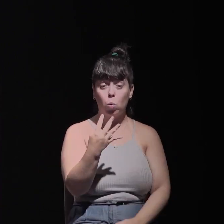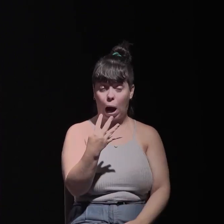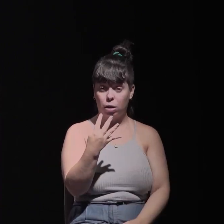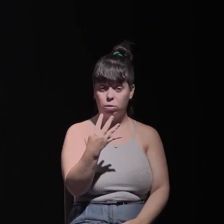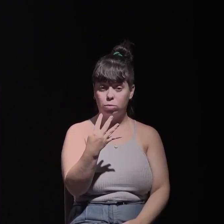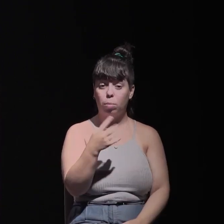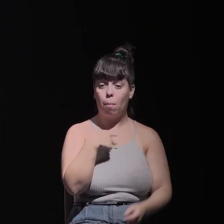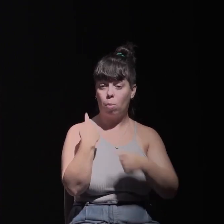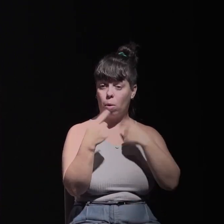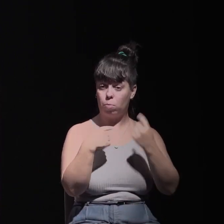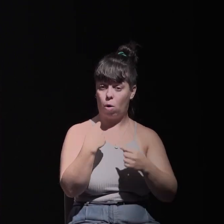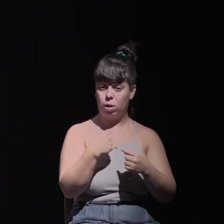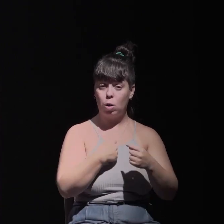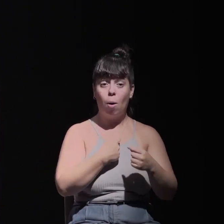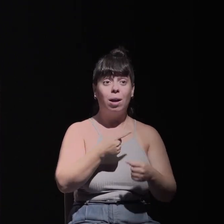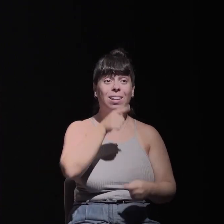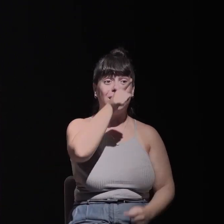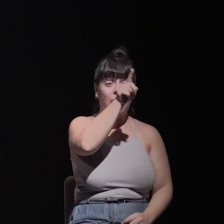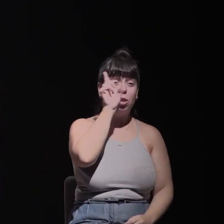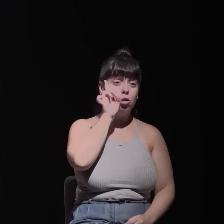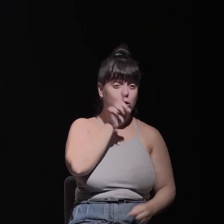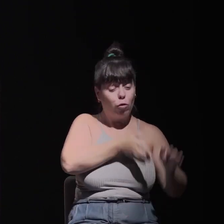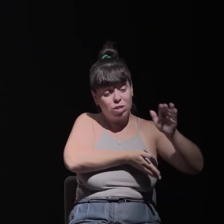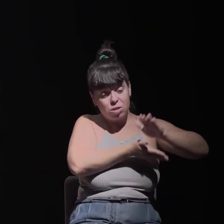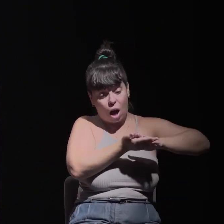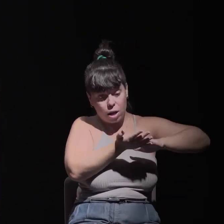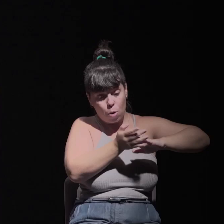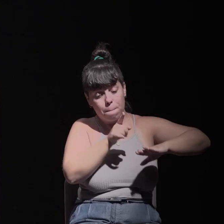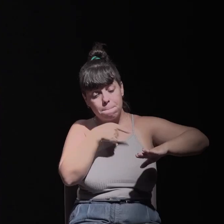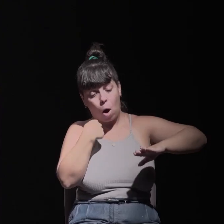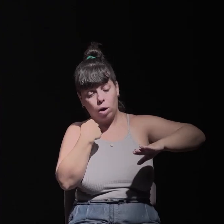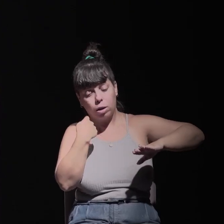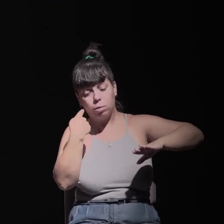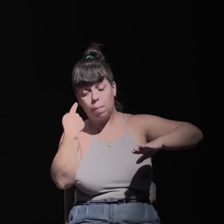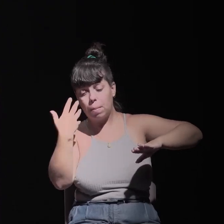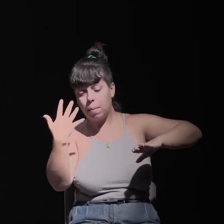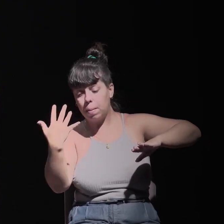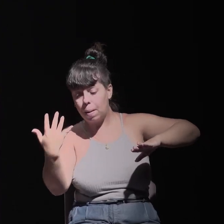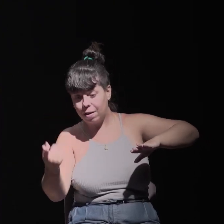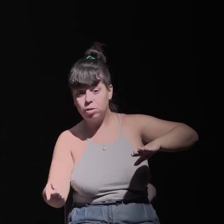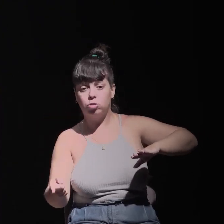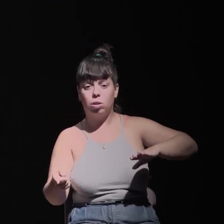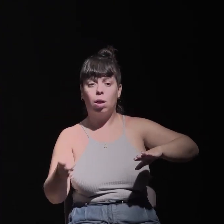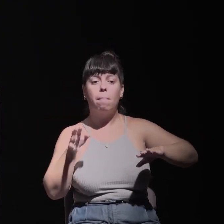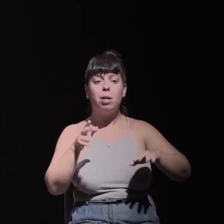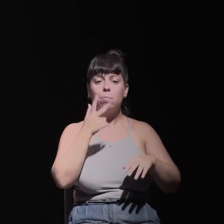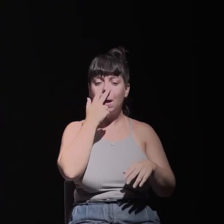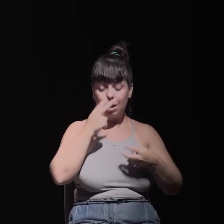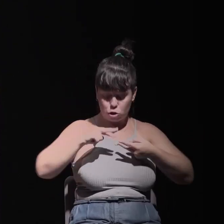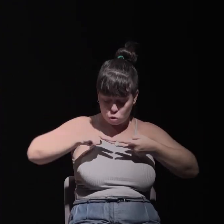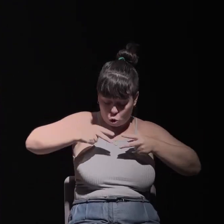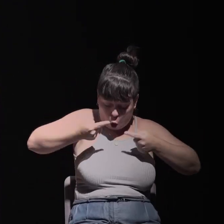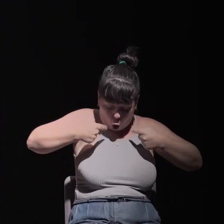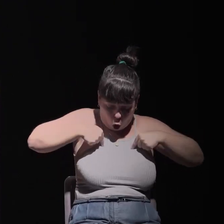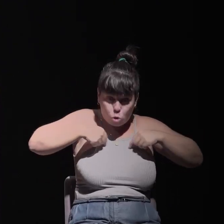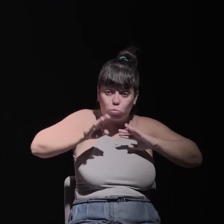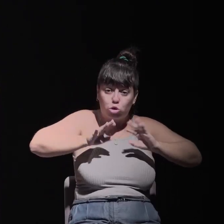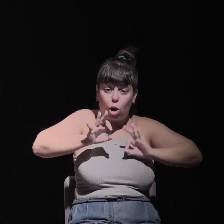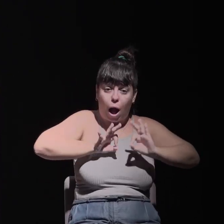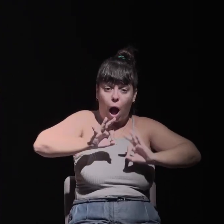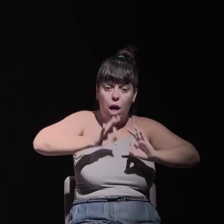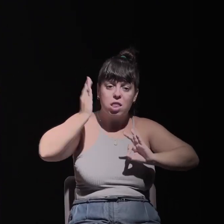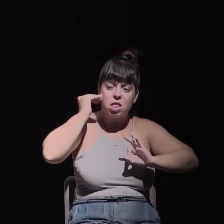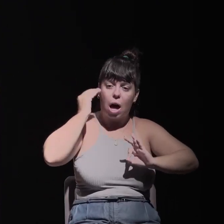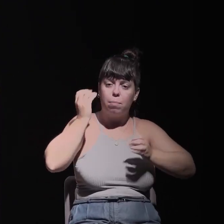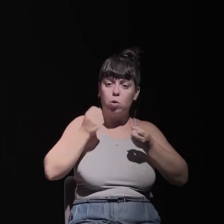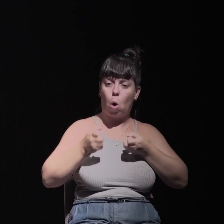final. E parece que, de alguma maneira, o corpo delas é programado para seguir a migração. A